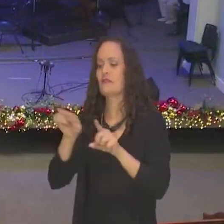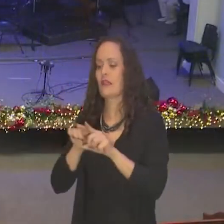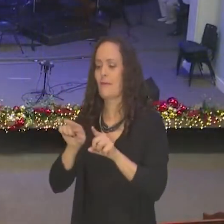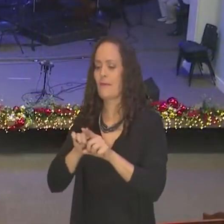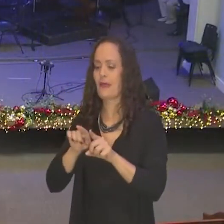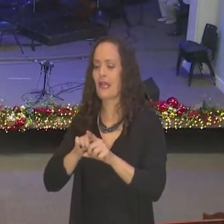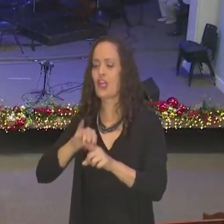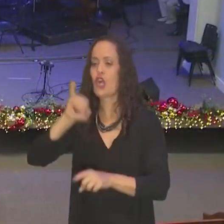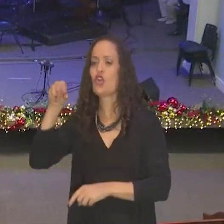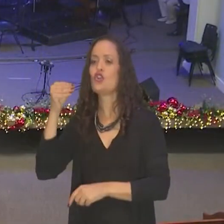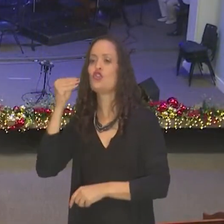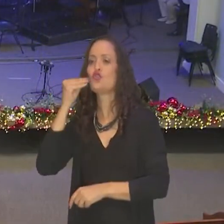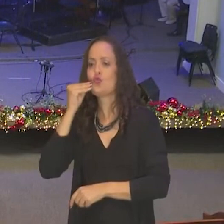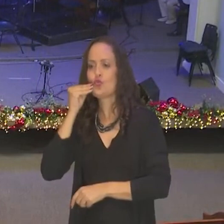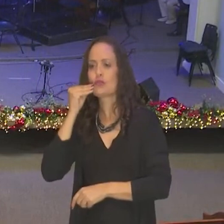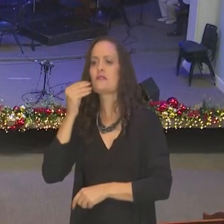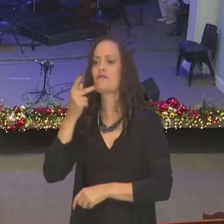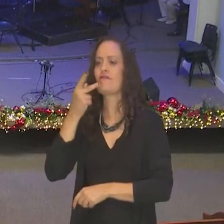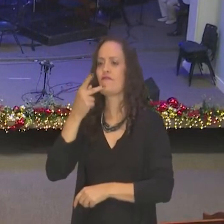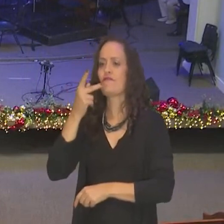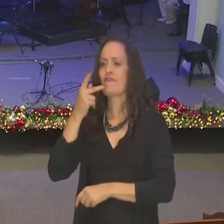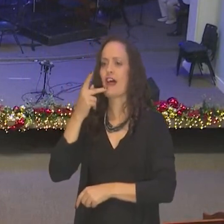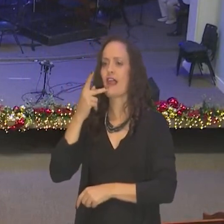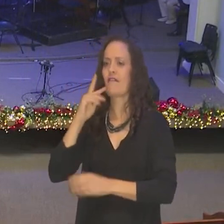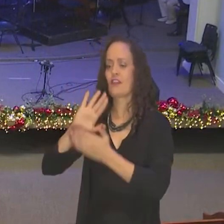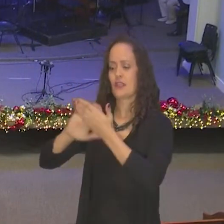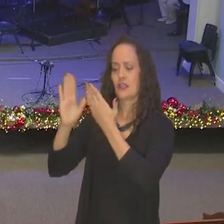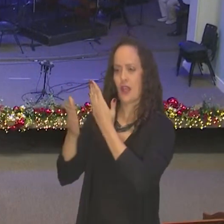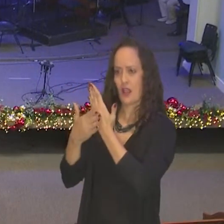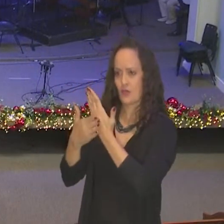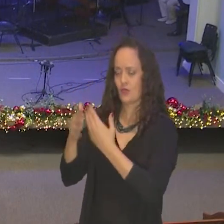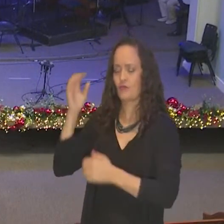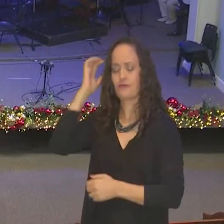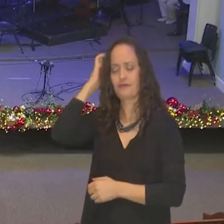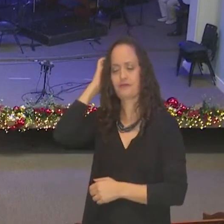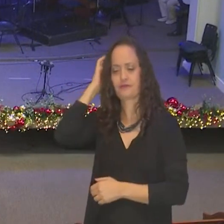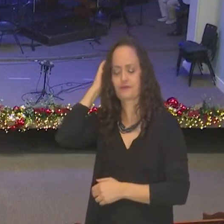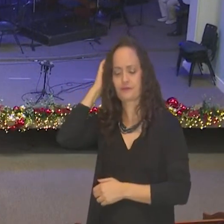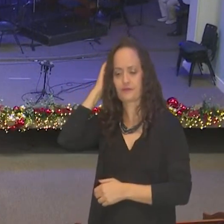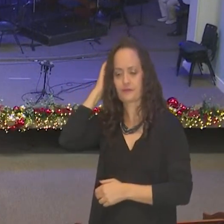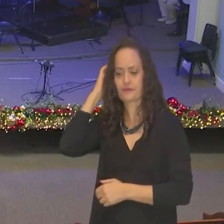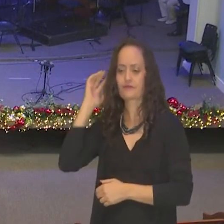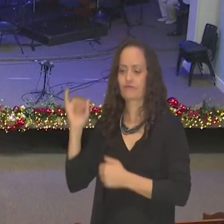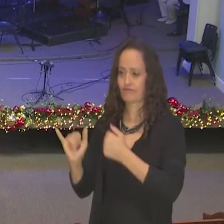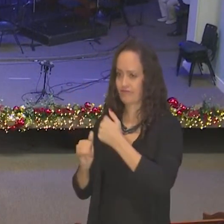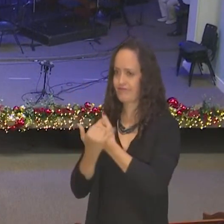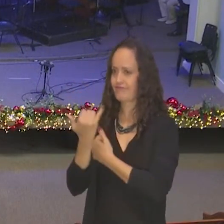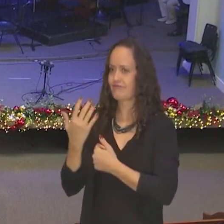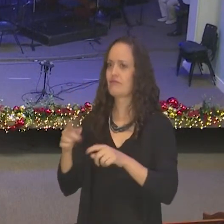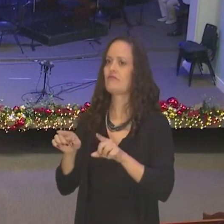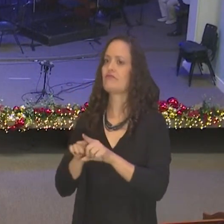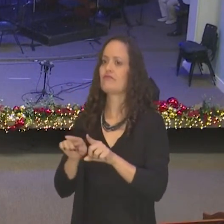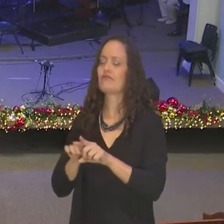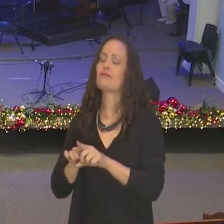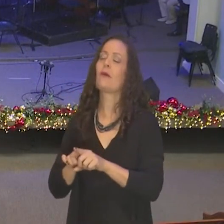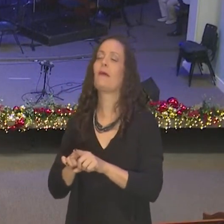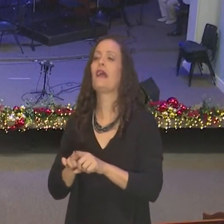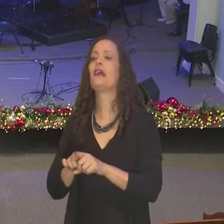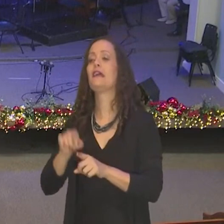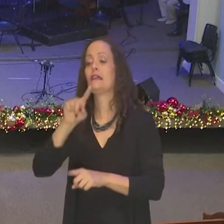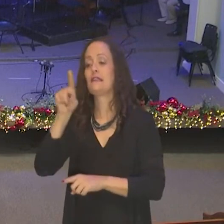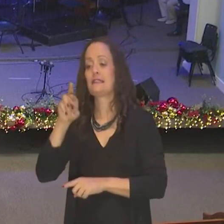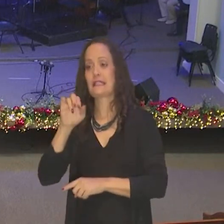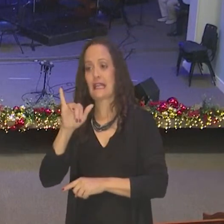não cita Judas, mas fala da traição. A Bíblia fala que Jesus seria vendido por 30 moedas, Zacarias fala